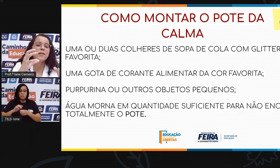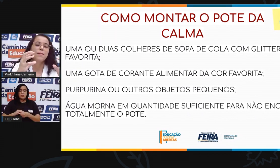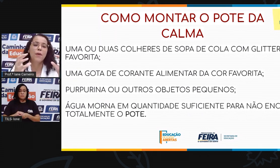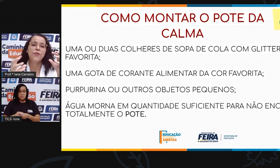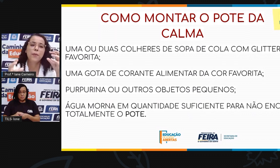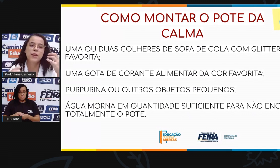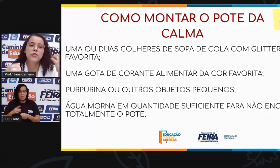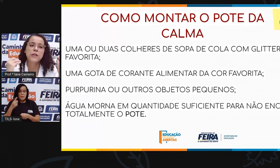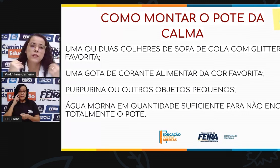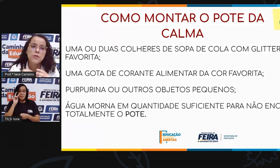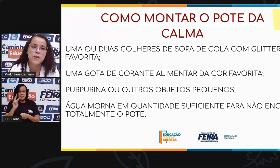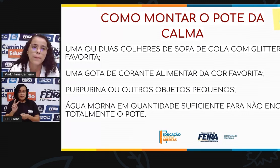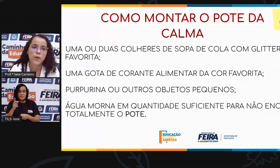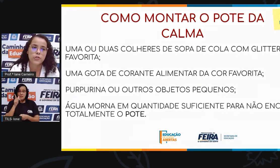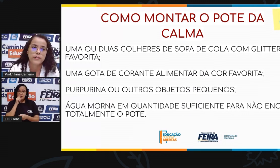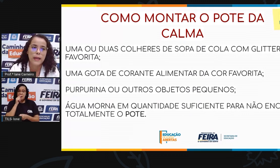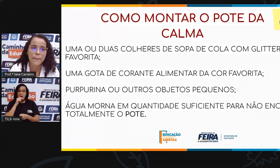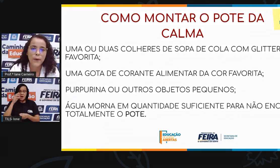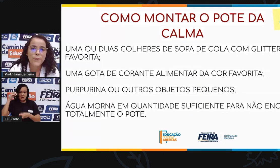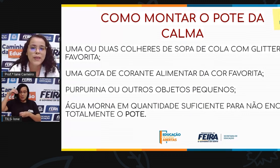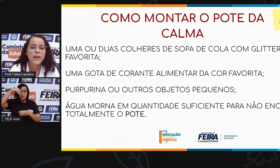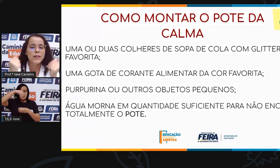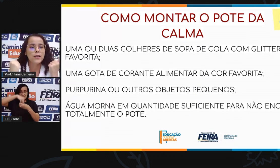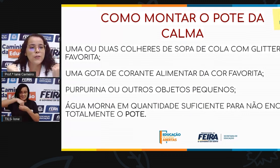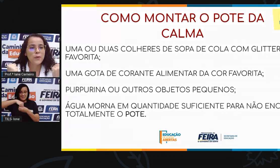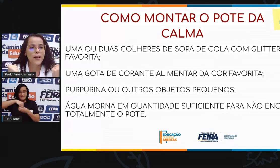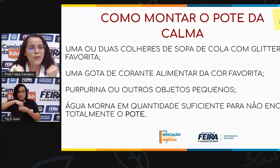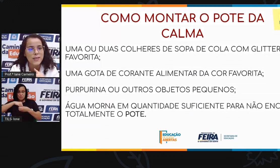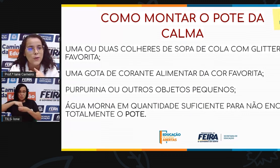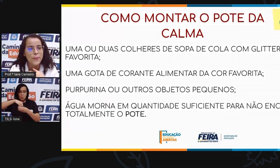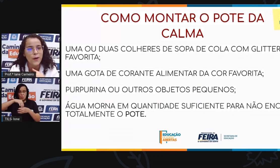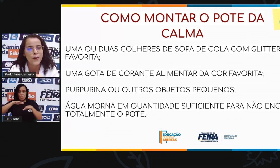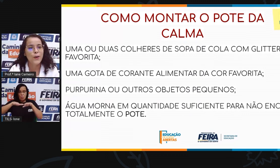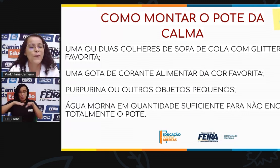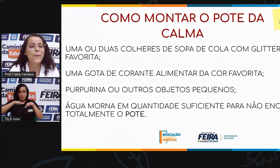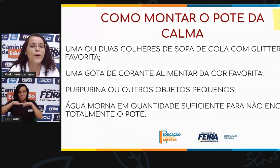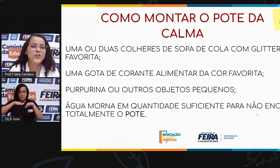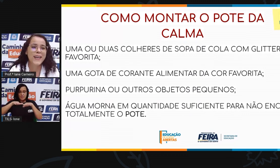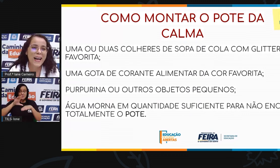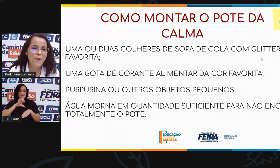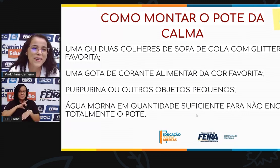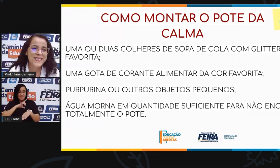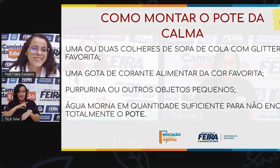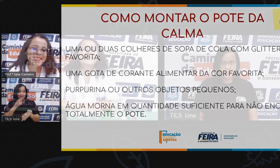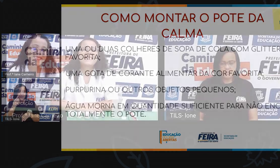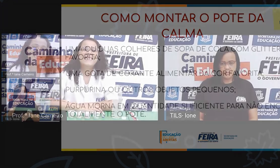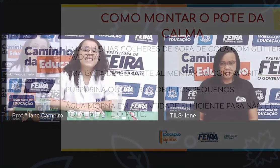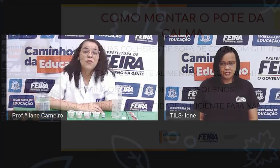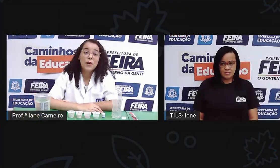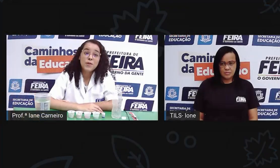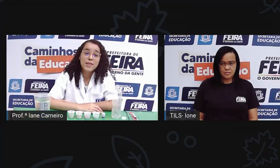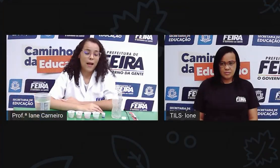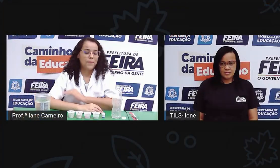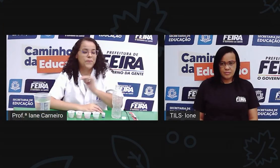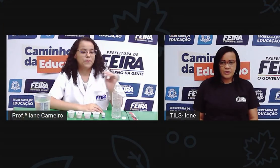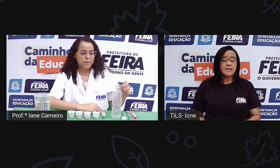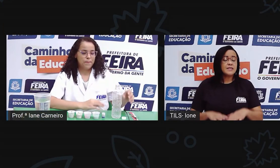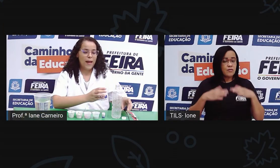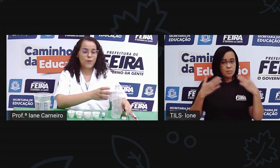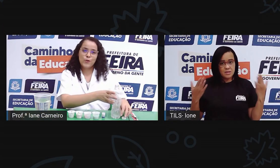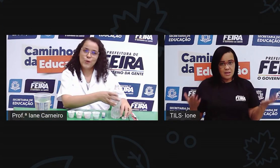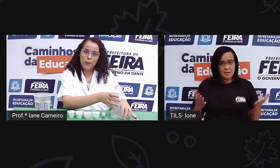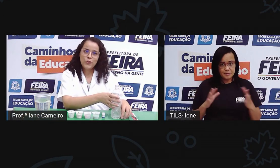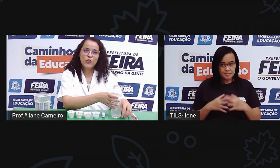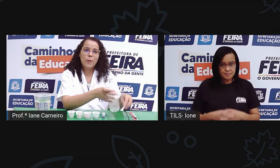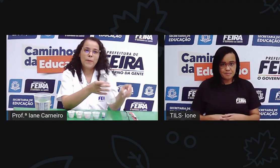ó, se movimente dentro do seu pote, tá bom? Então vamos lá fazer com a Pro o pote da calma? Então vamos lá.